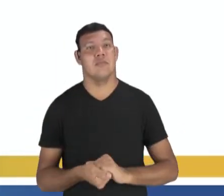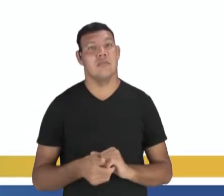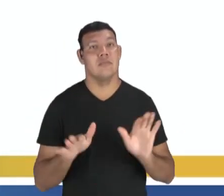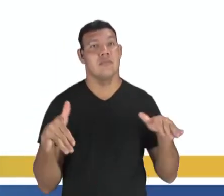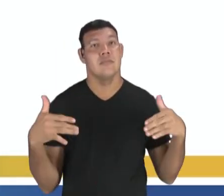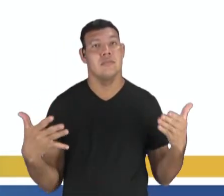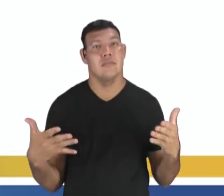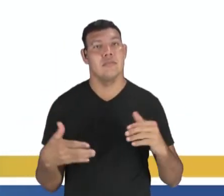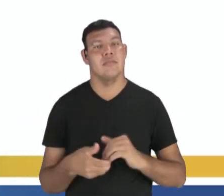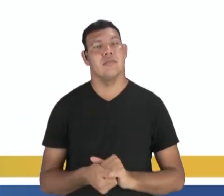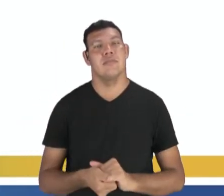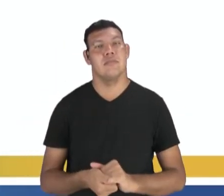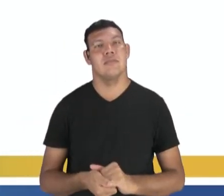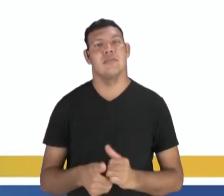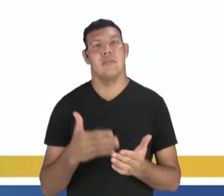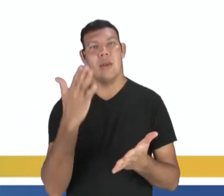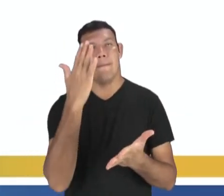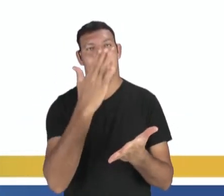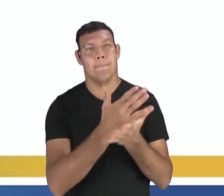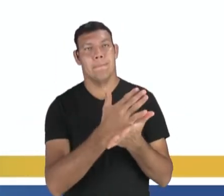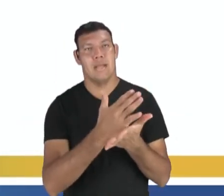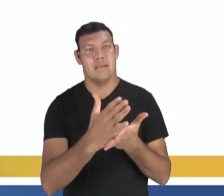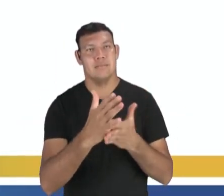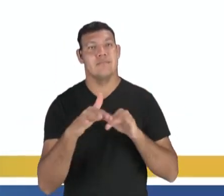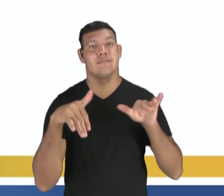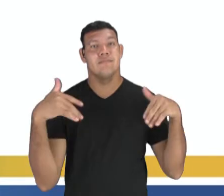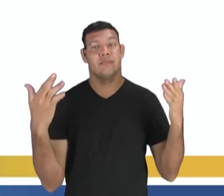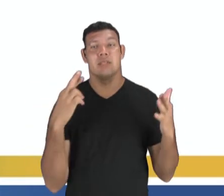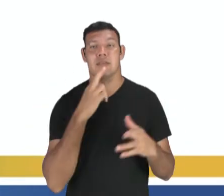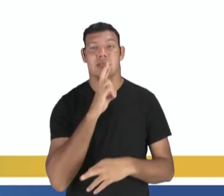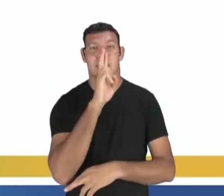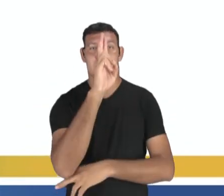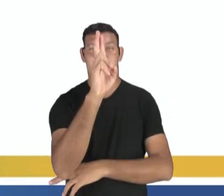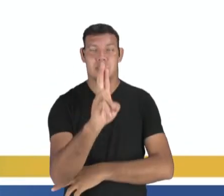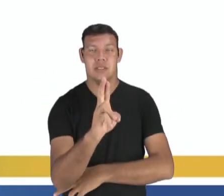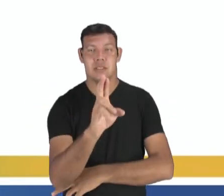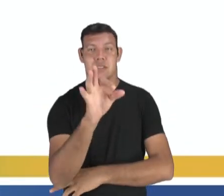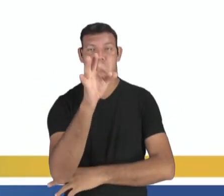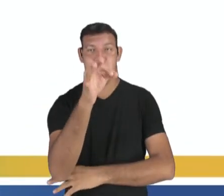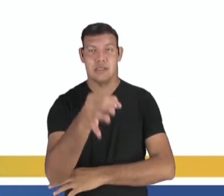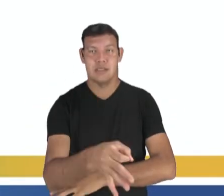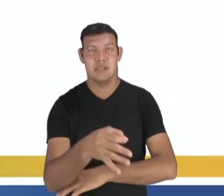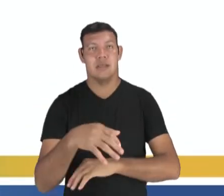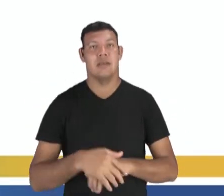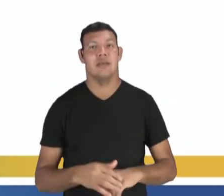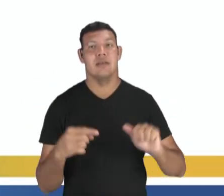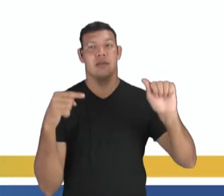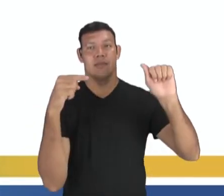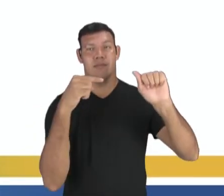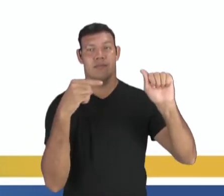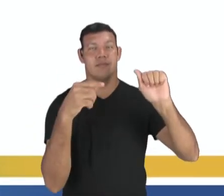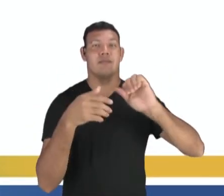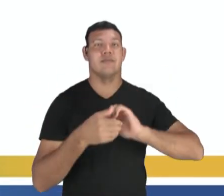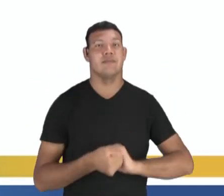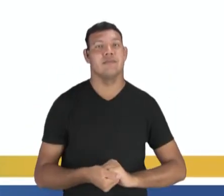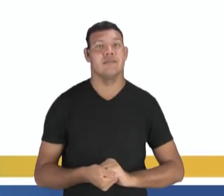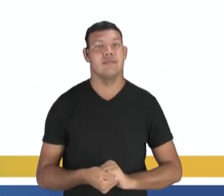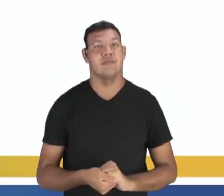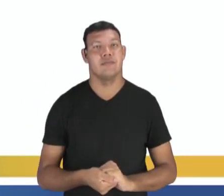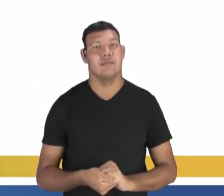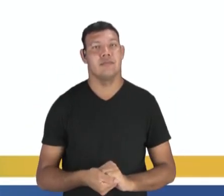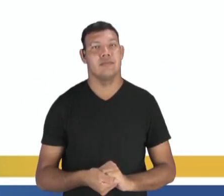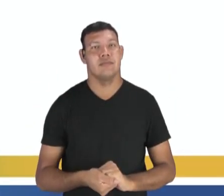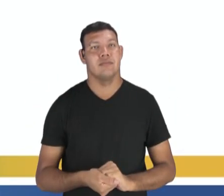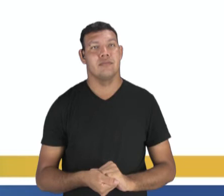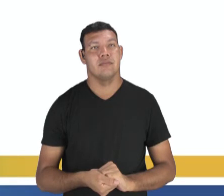2 ou seja meio portanto aí a alternativa correta é a letra a